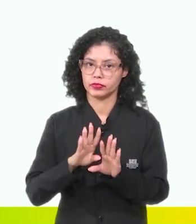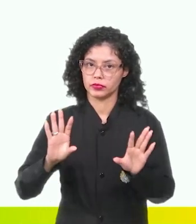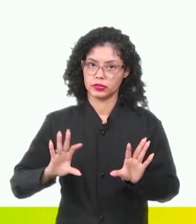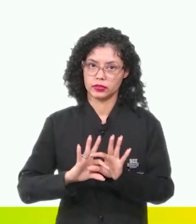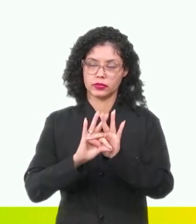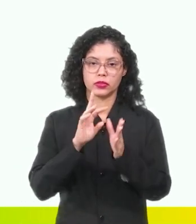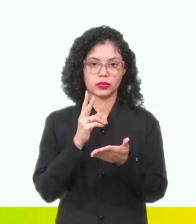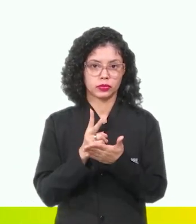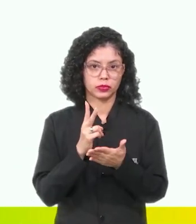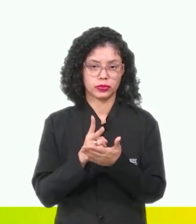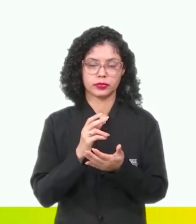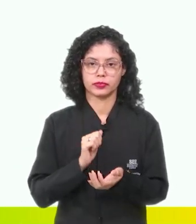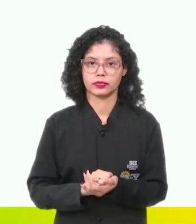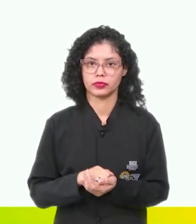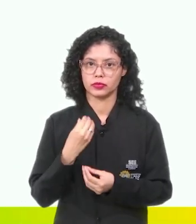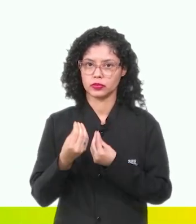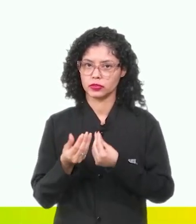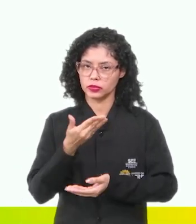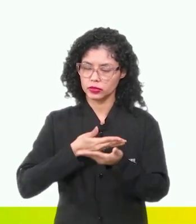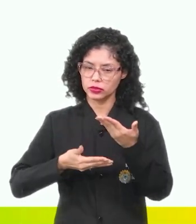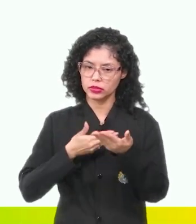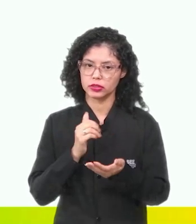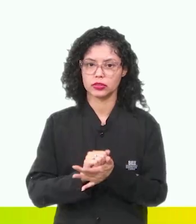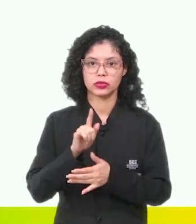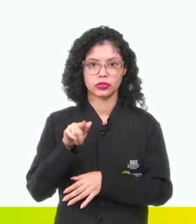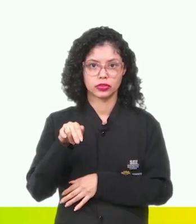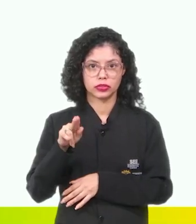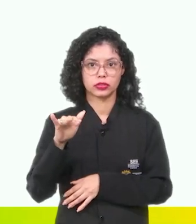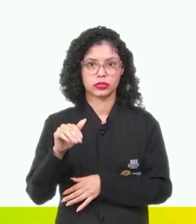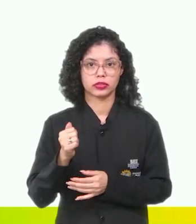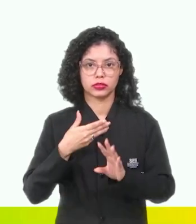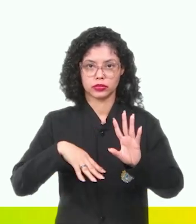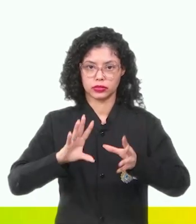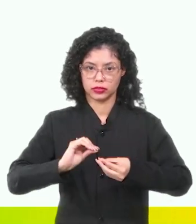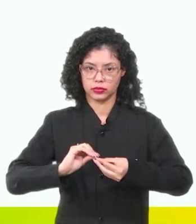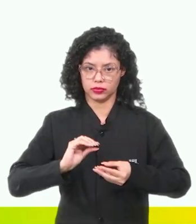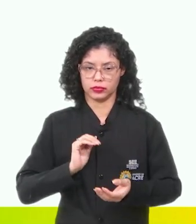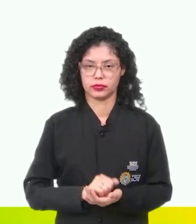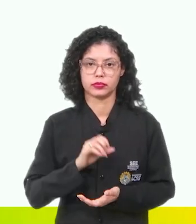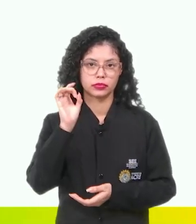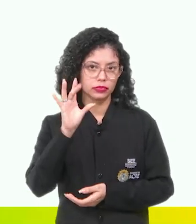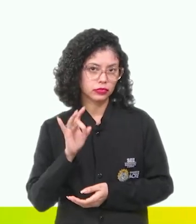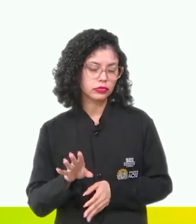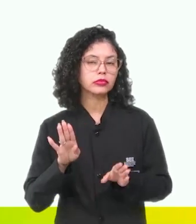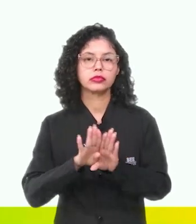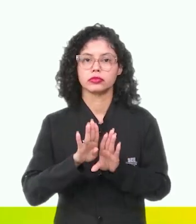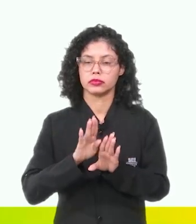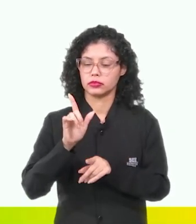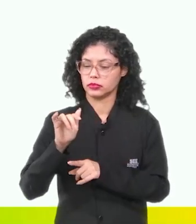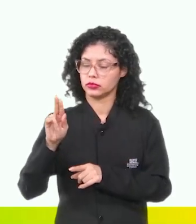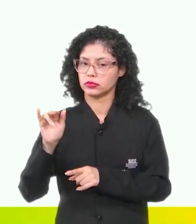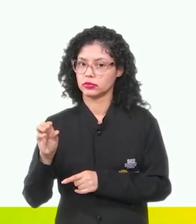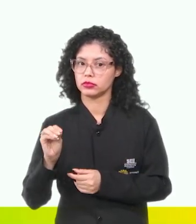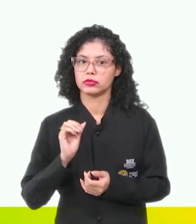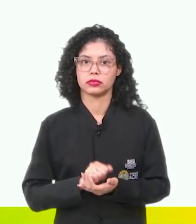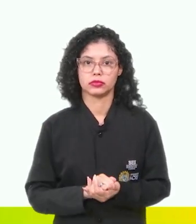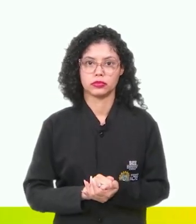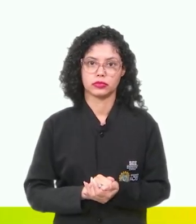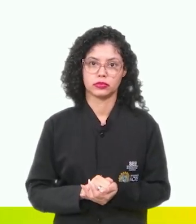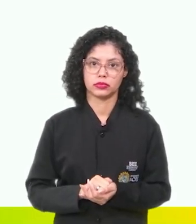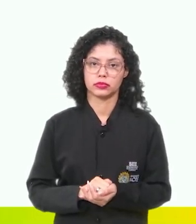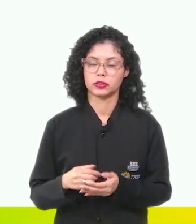mesmo cromossomo, conhecido como interação gênica. Em resumo, cada par de alelos se distribui de